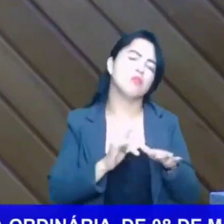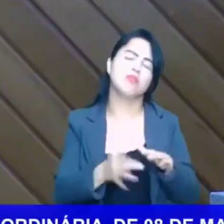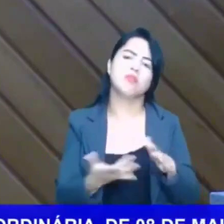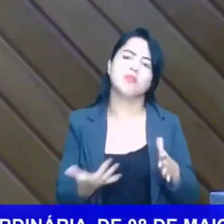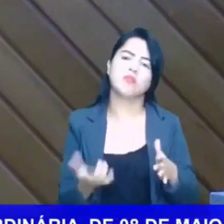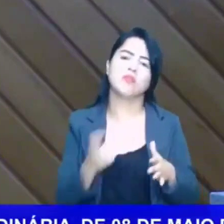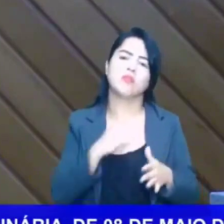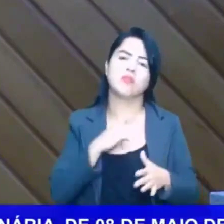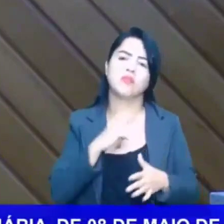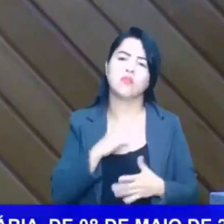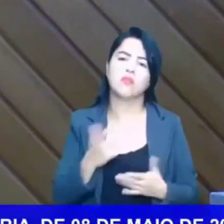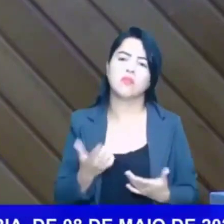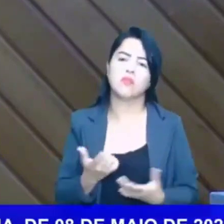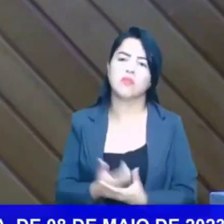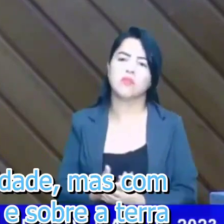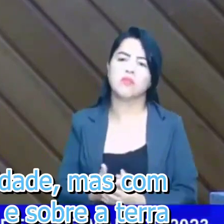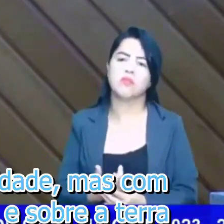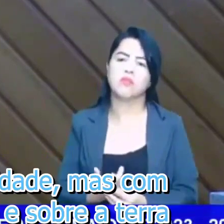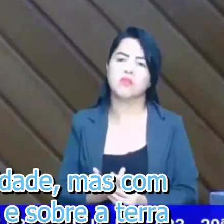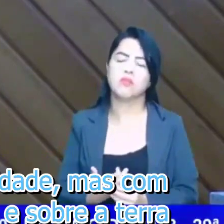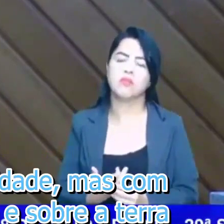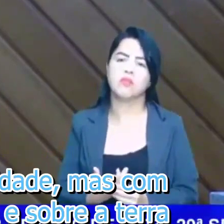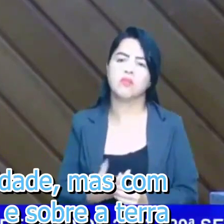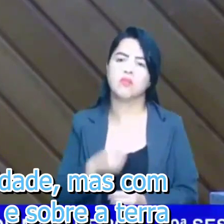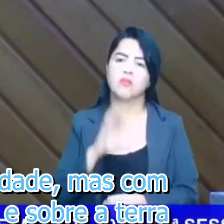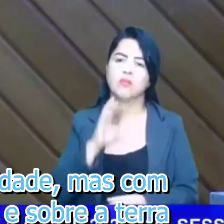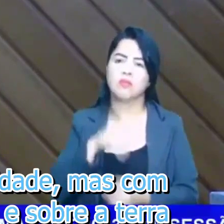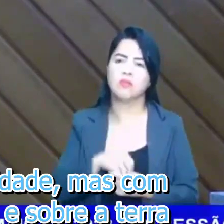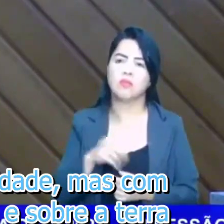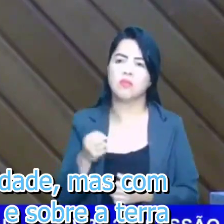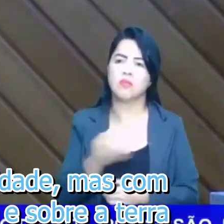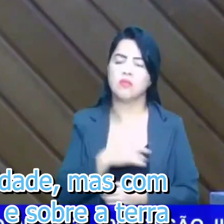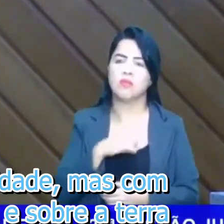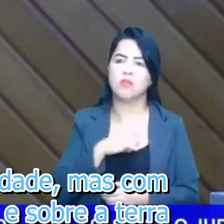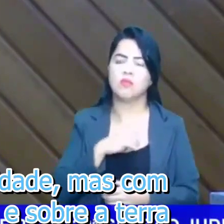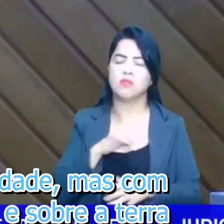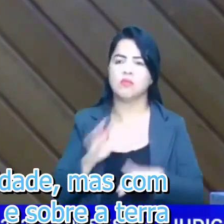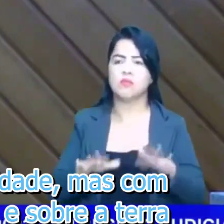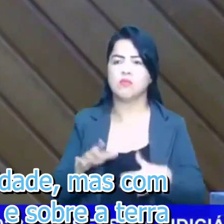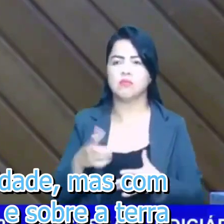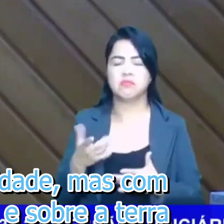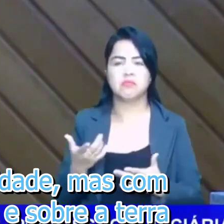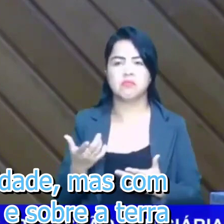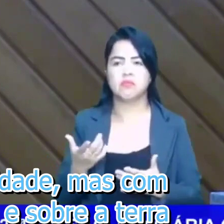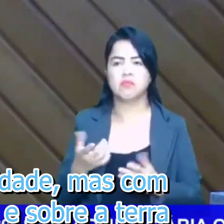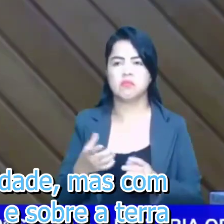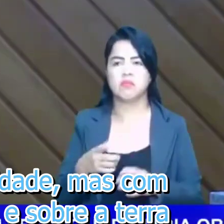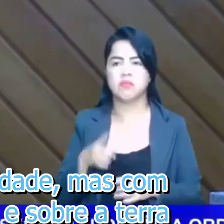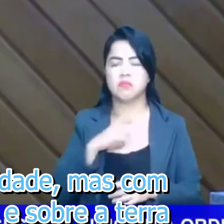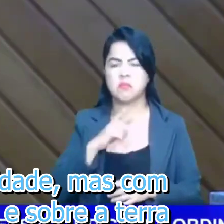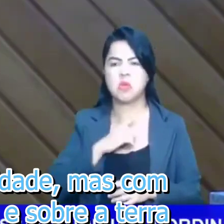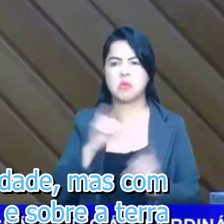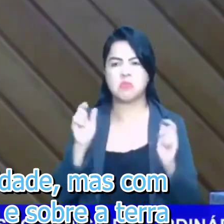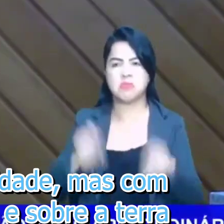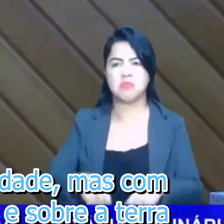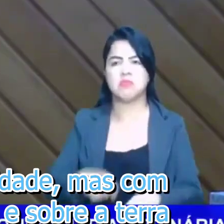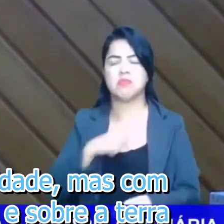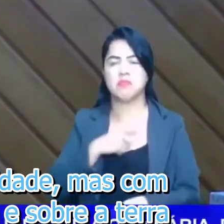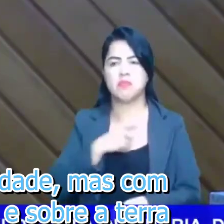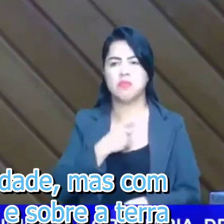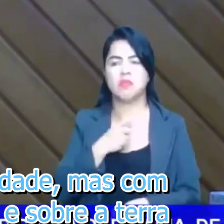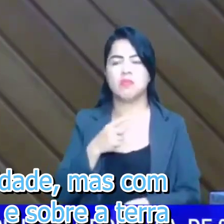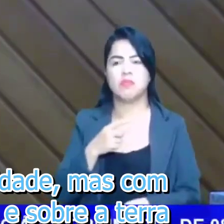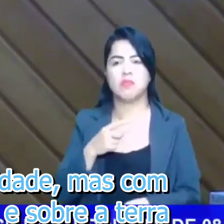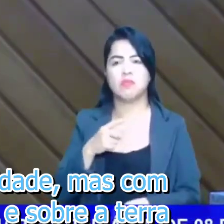ensejaria, independente, já dentro da novo arcabouço, independente da potencialidade, mas com uma gravidade tão